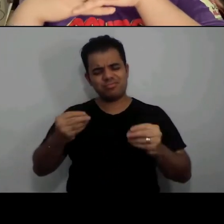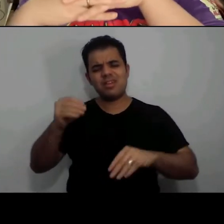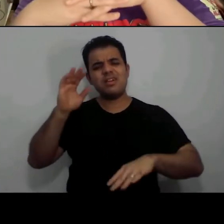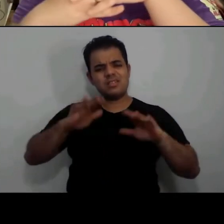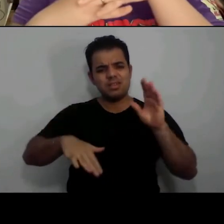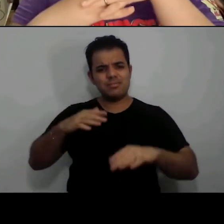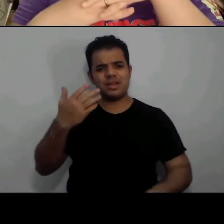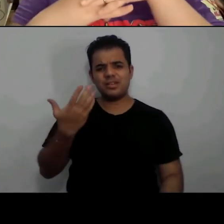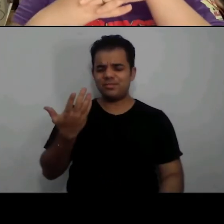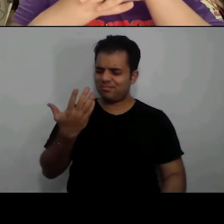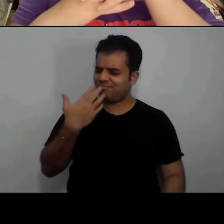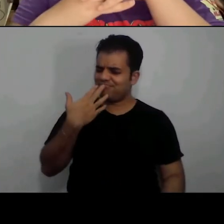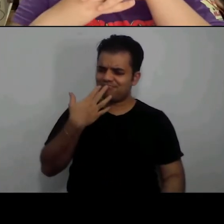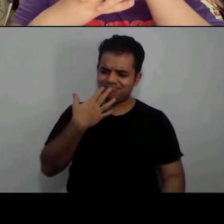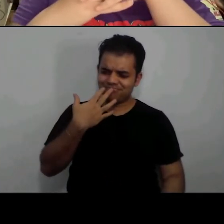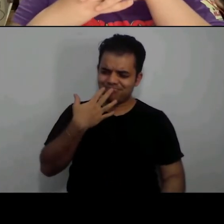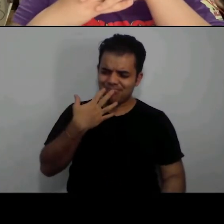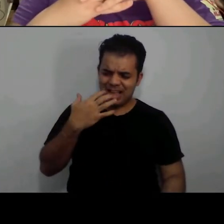core...